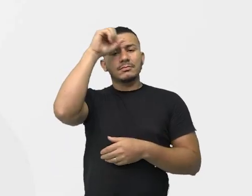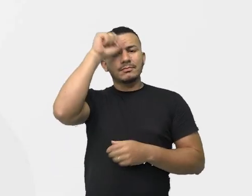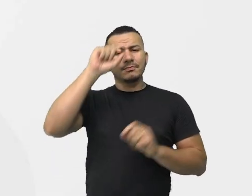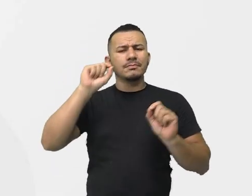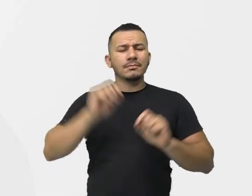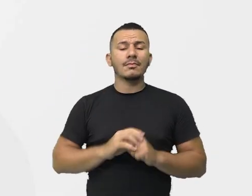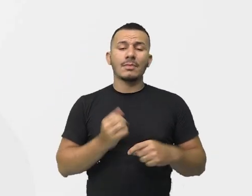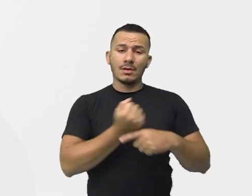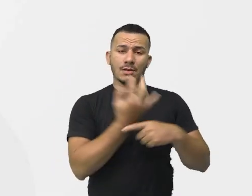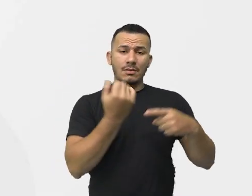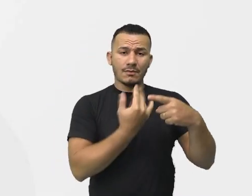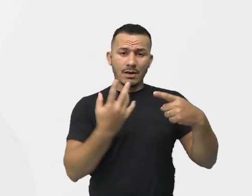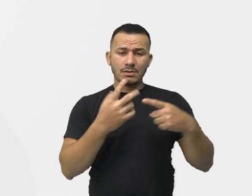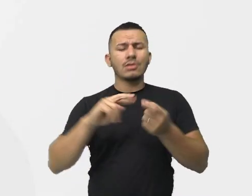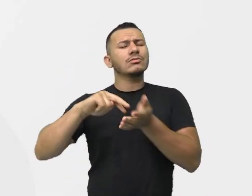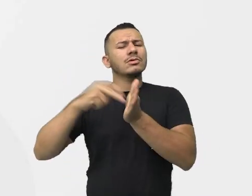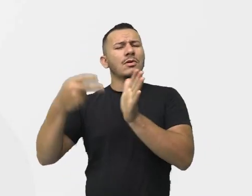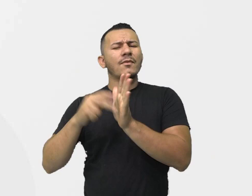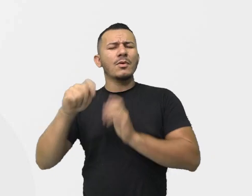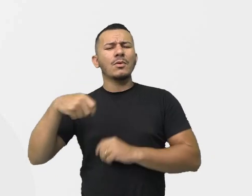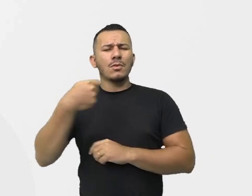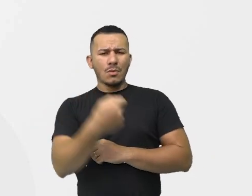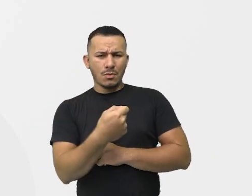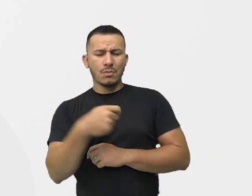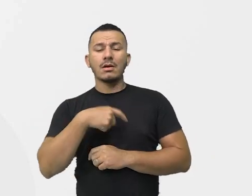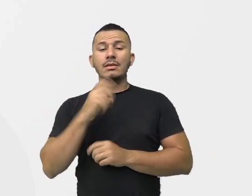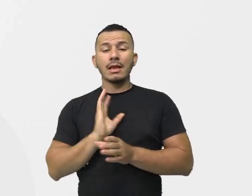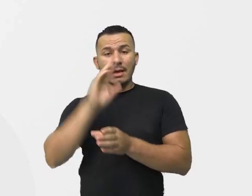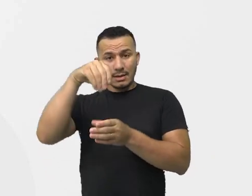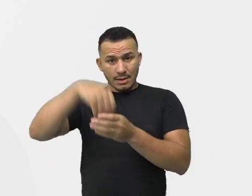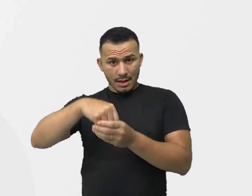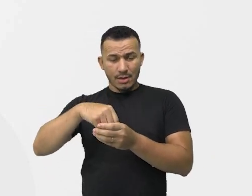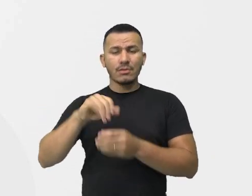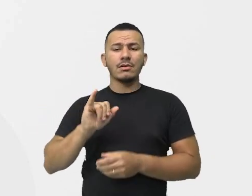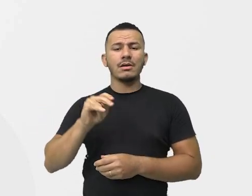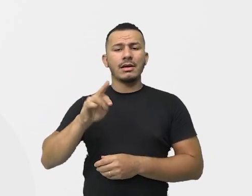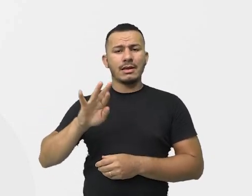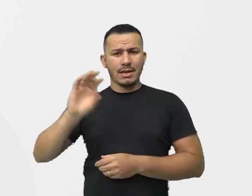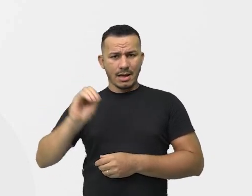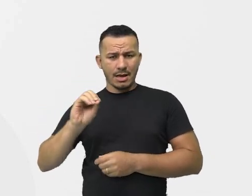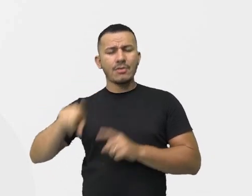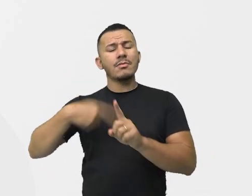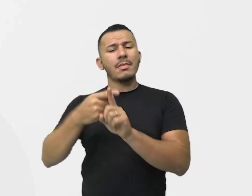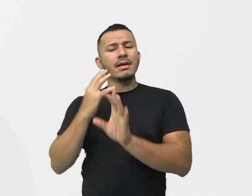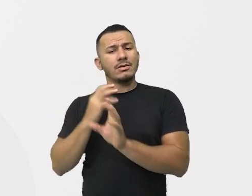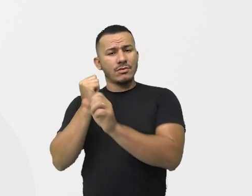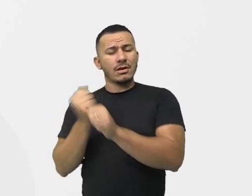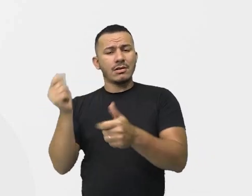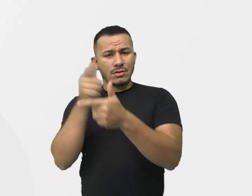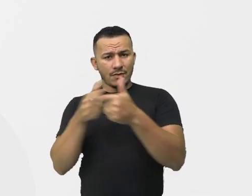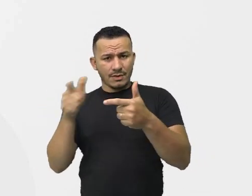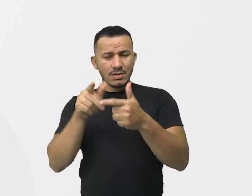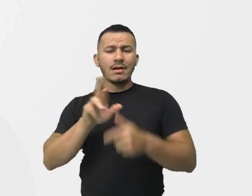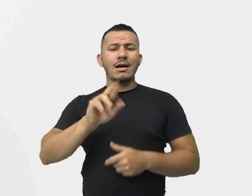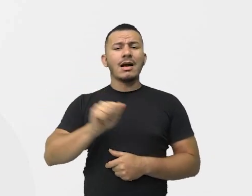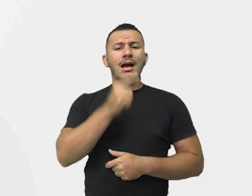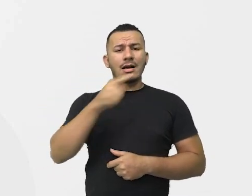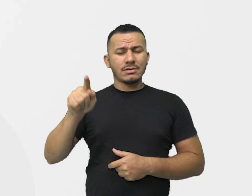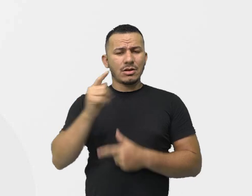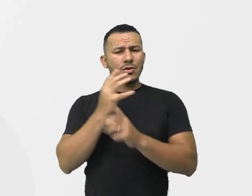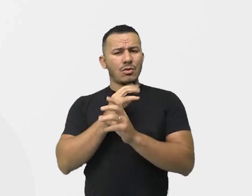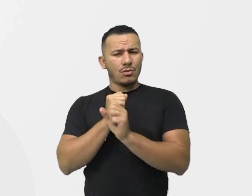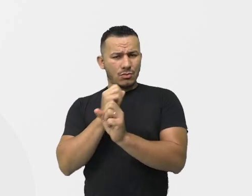conhecimento, fração e seus significados, como parte de inteiro, resultado da divisão, razão